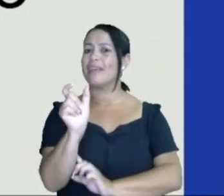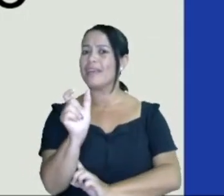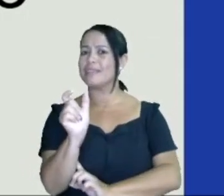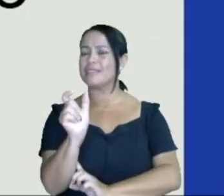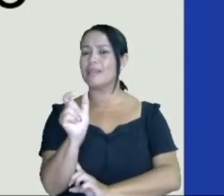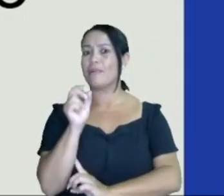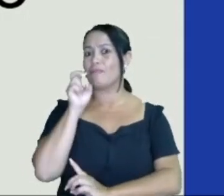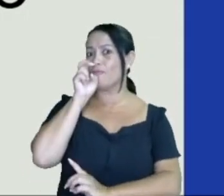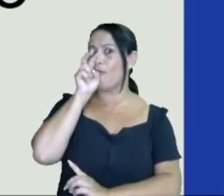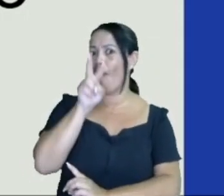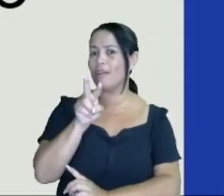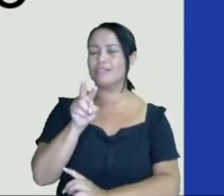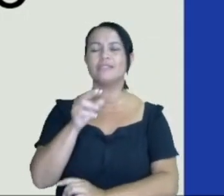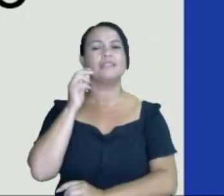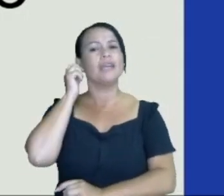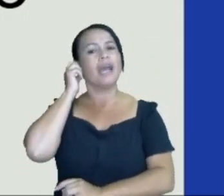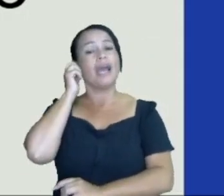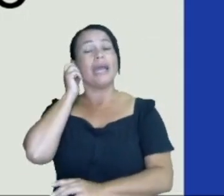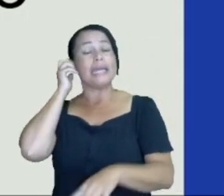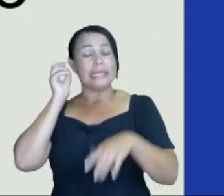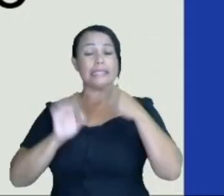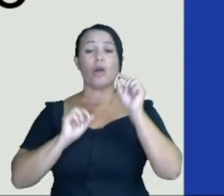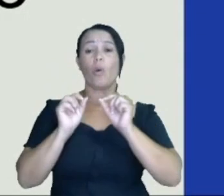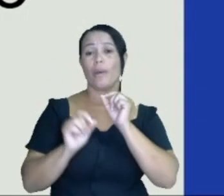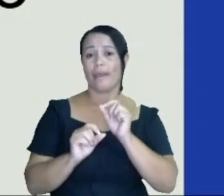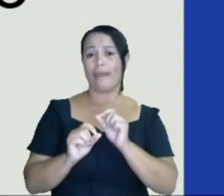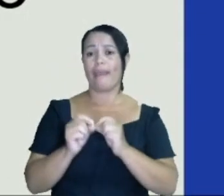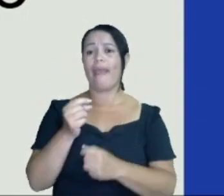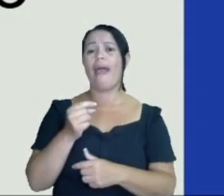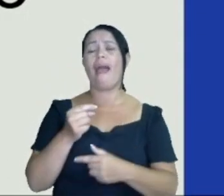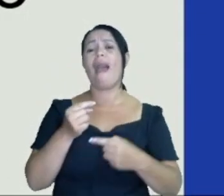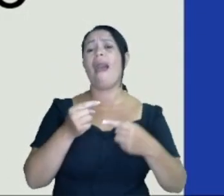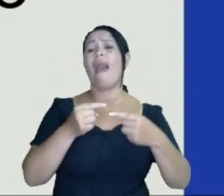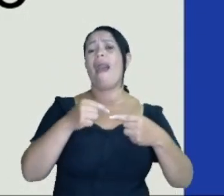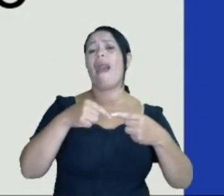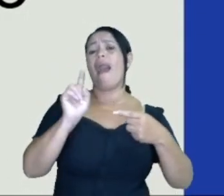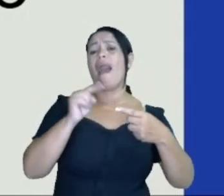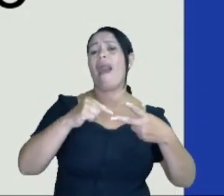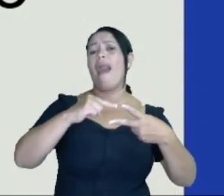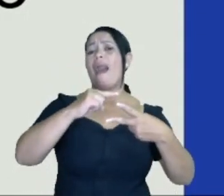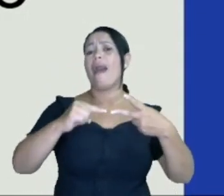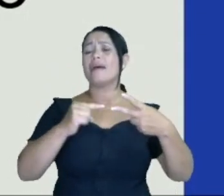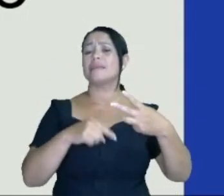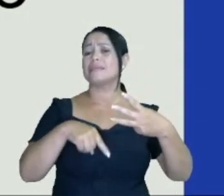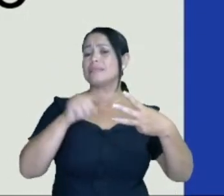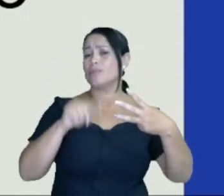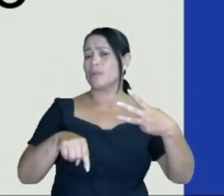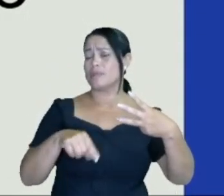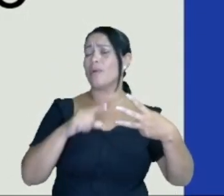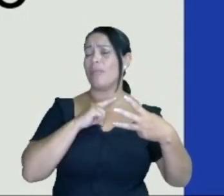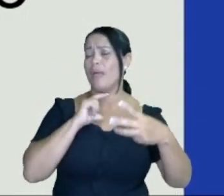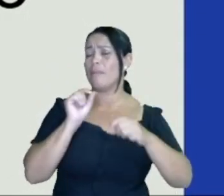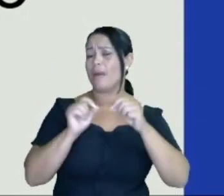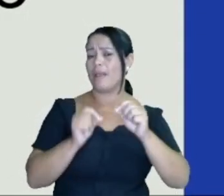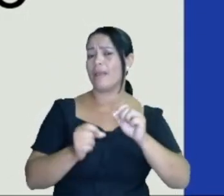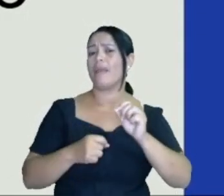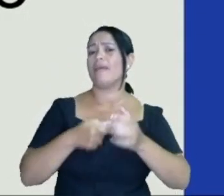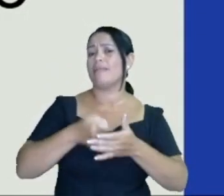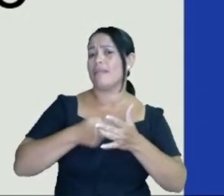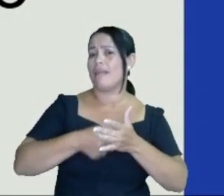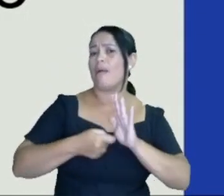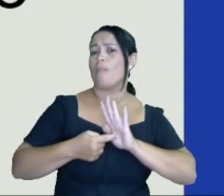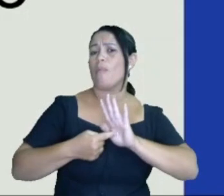forte. Então, a acentuação existe para tentar representar, como já vos